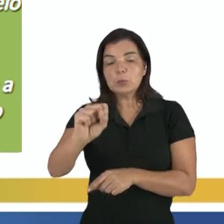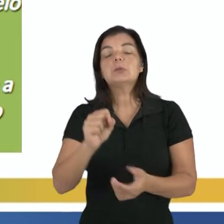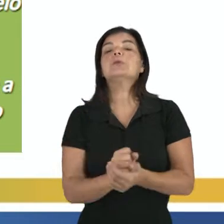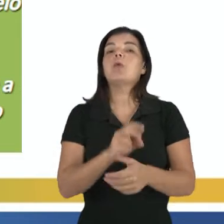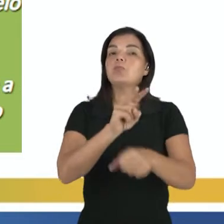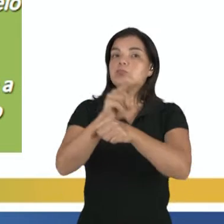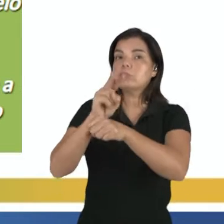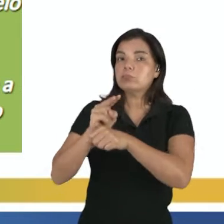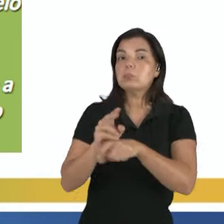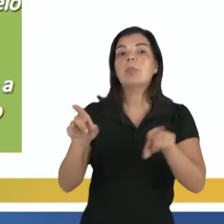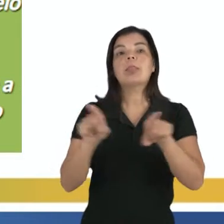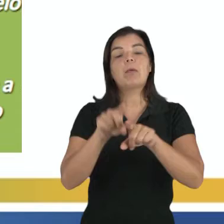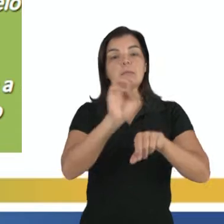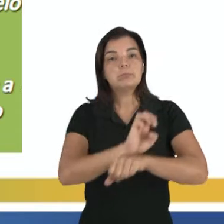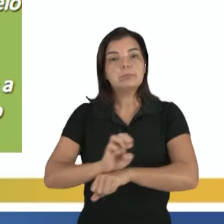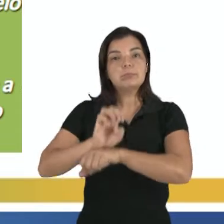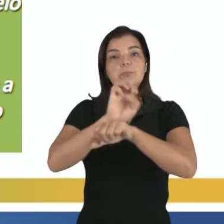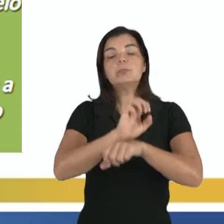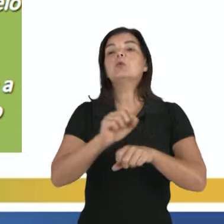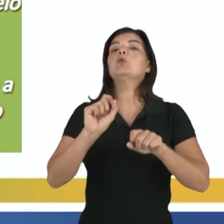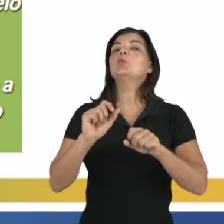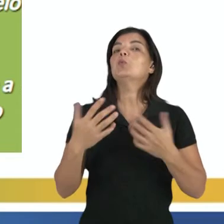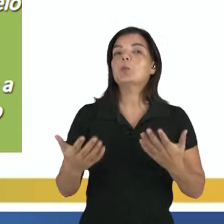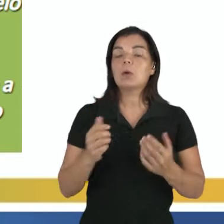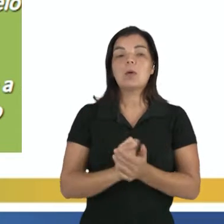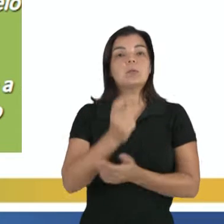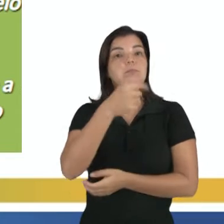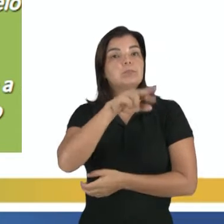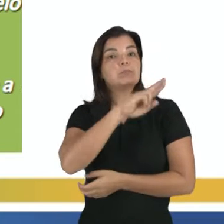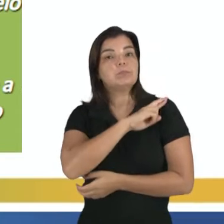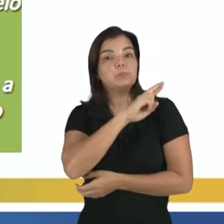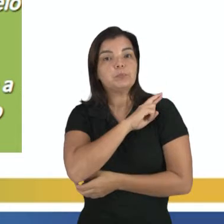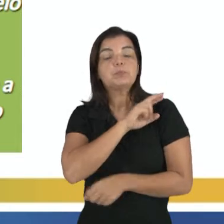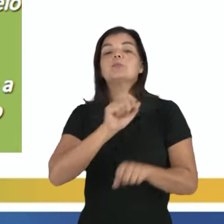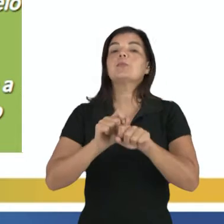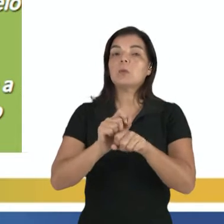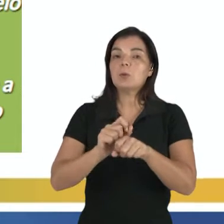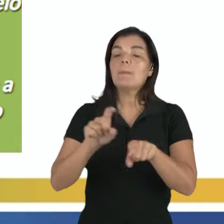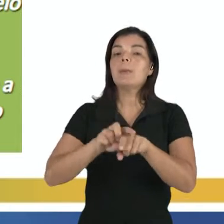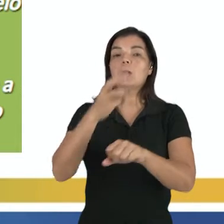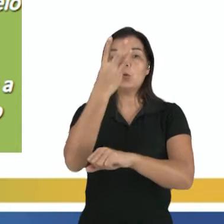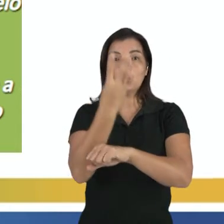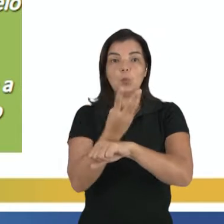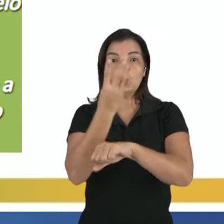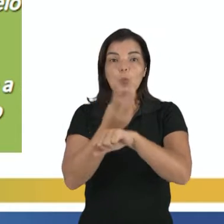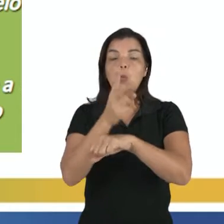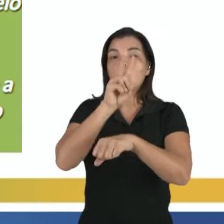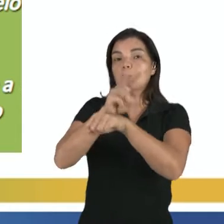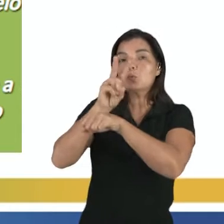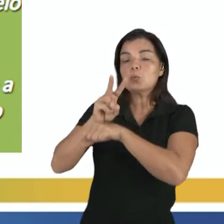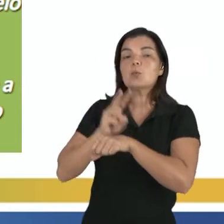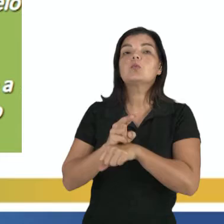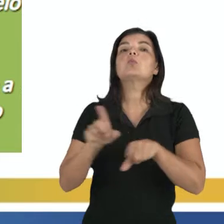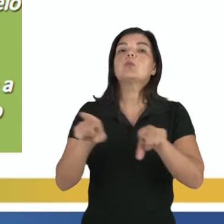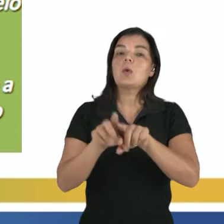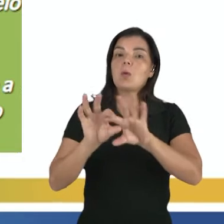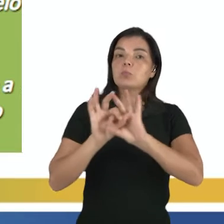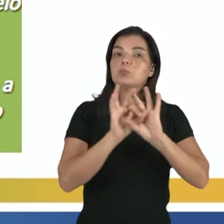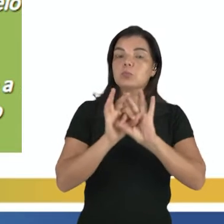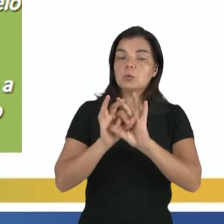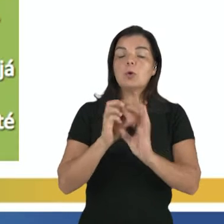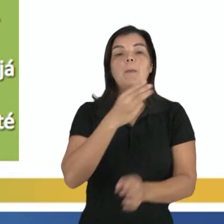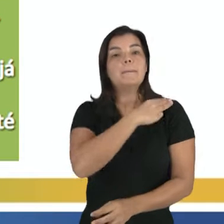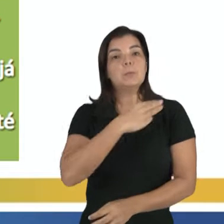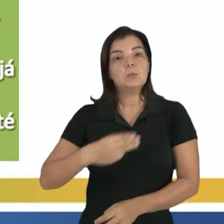conservações, também a nível estadual, foi se tornado responsabilidade do IBAMA. Esse órgão ele é ligado diretamente ao Ministério do